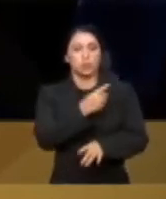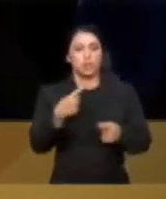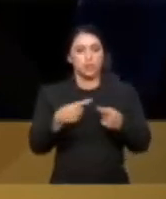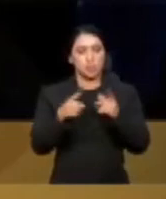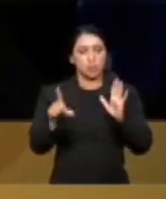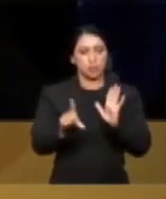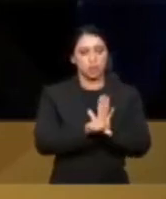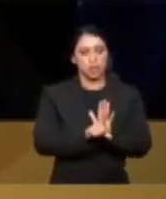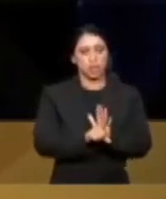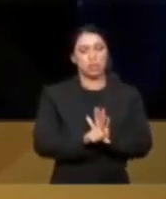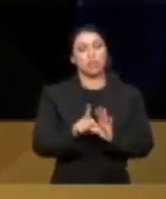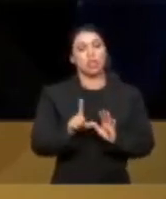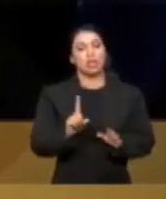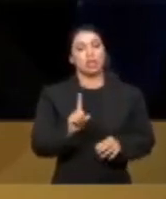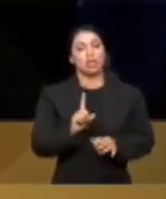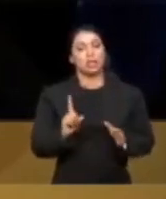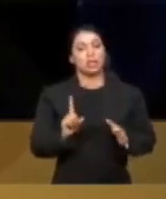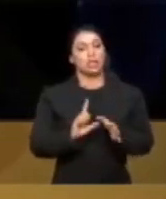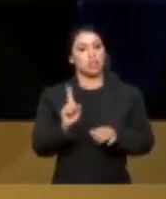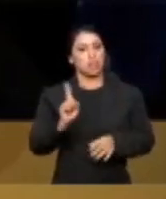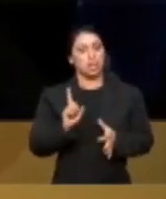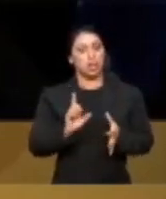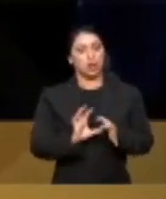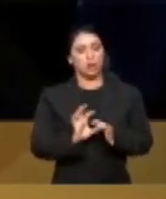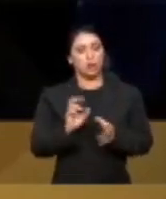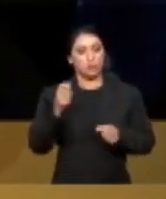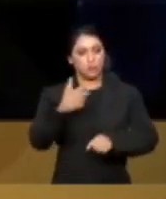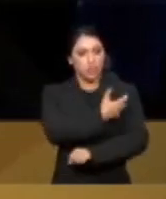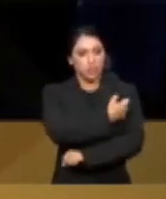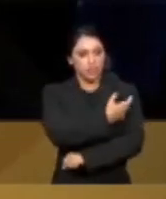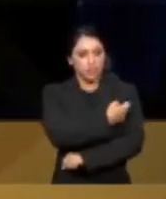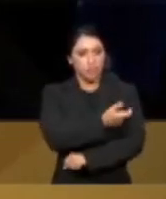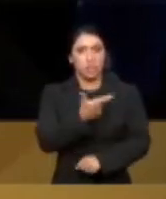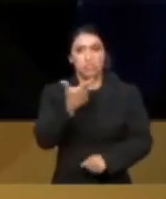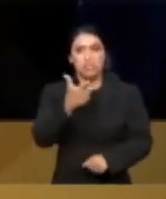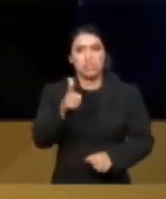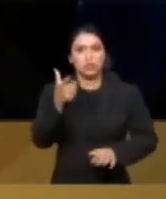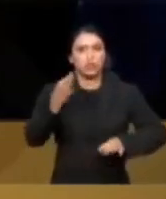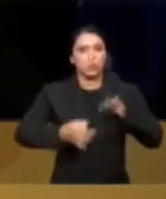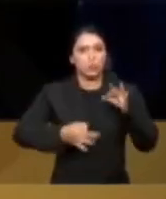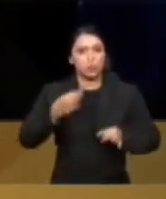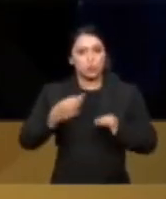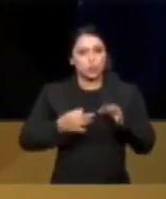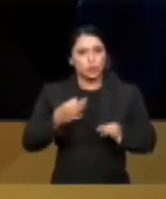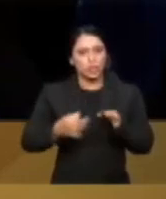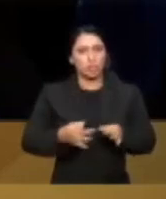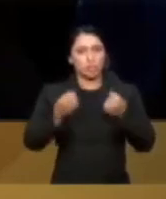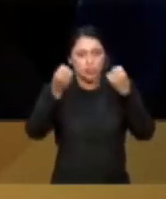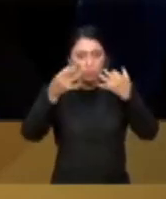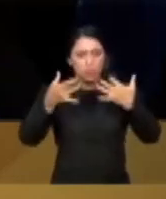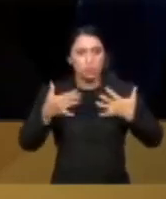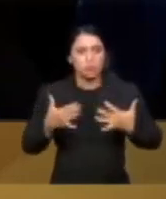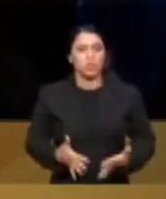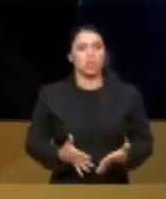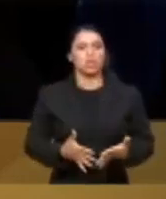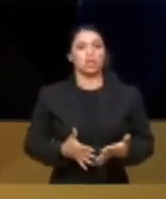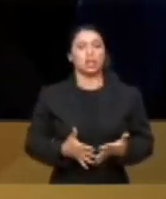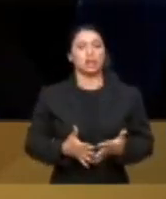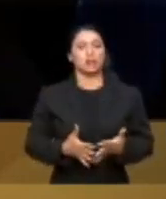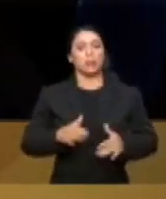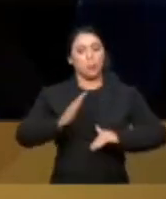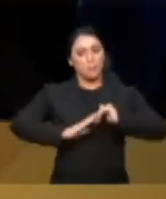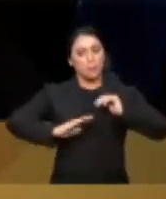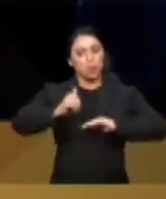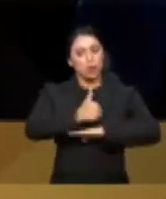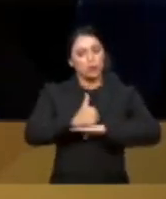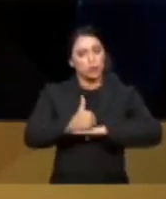vacinar crianças e adolescentes sem justificativa relevante, atestada por profissional de saúde e